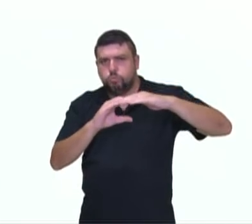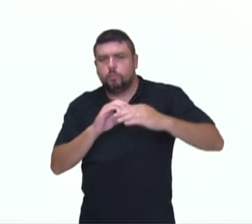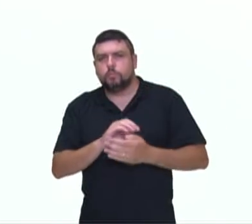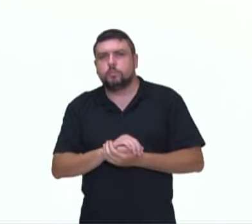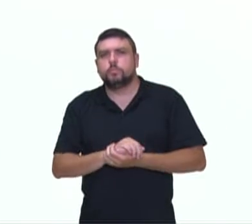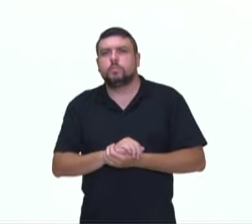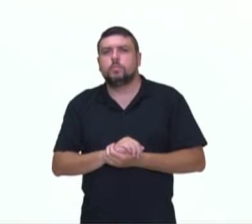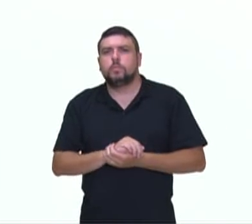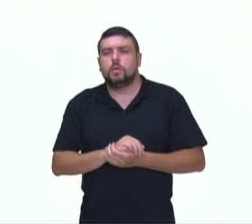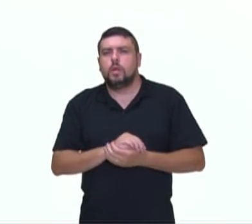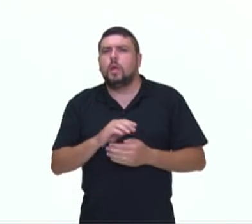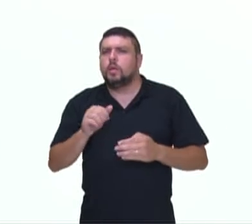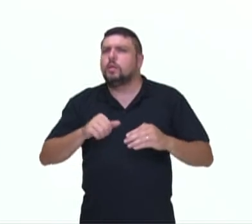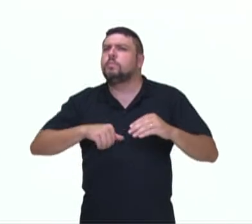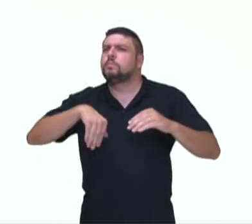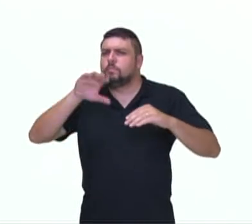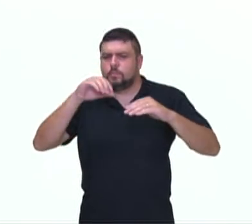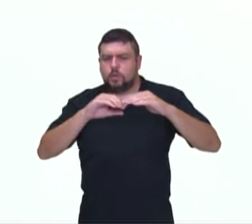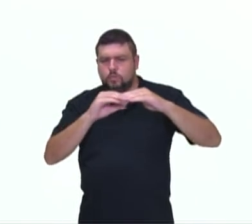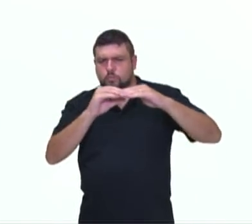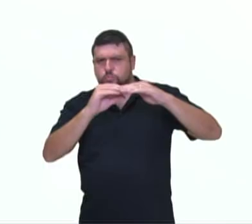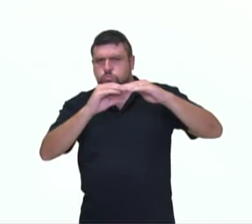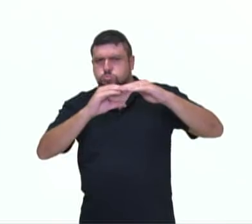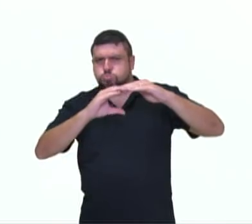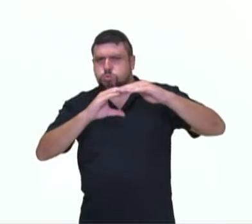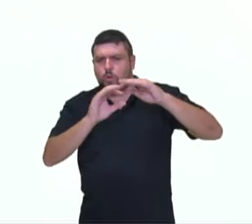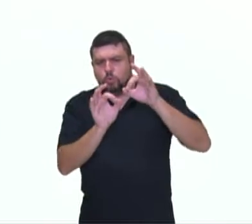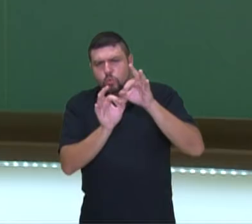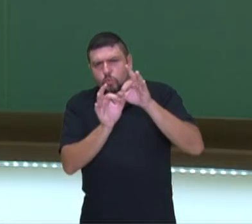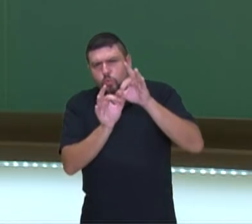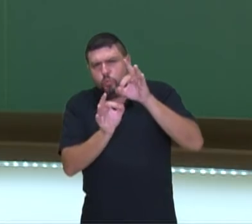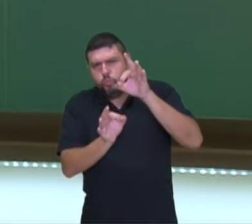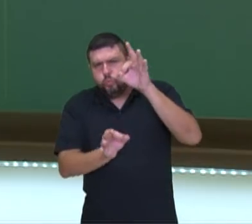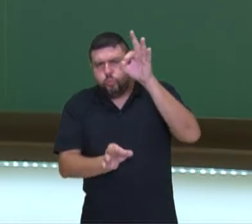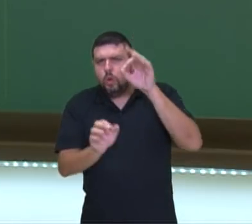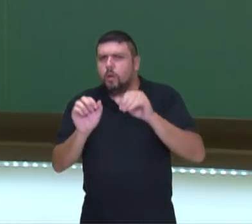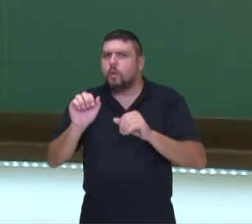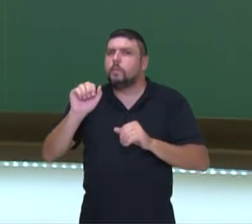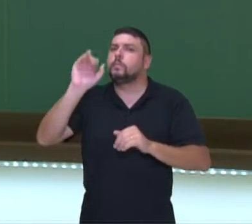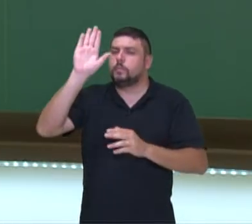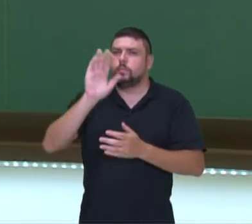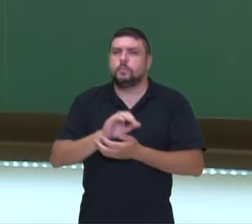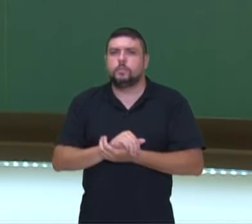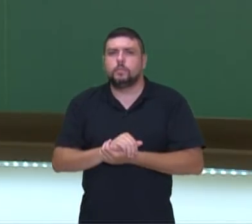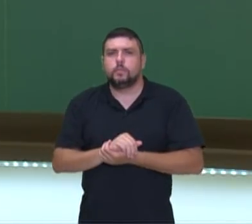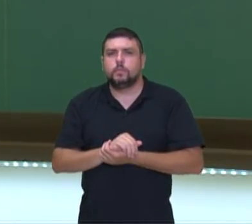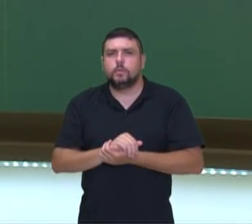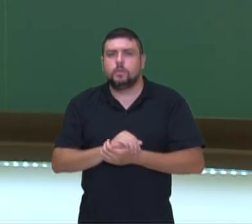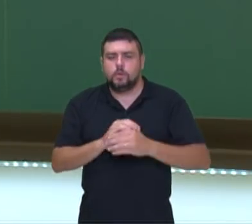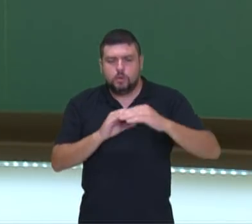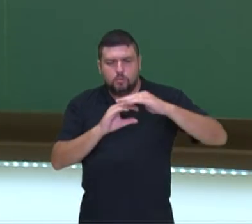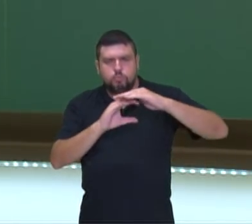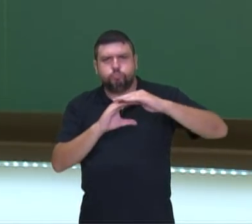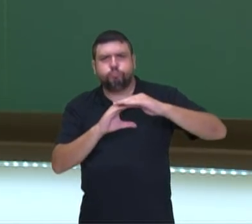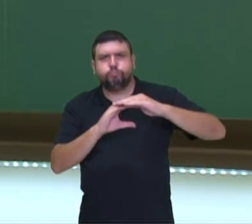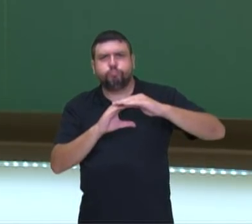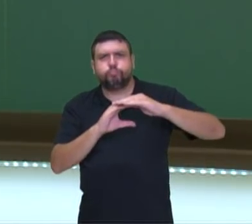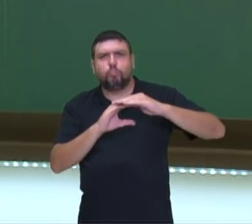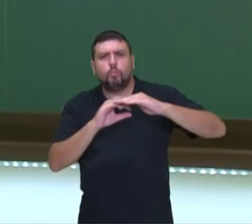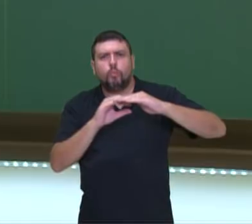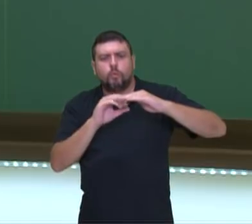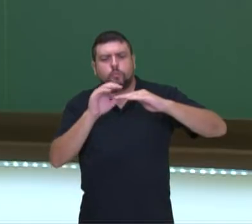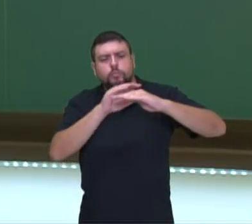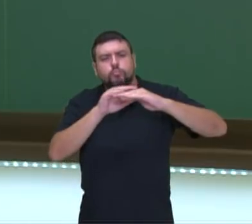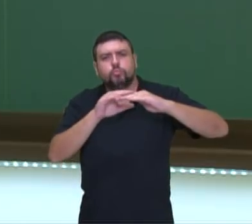mais extensa, ou seja, em quilômetros, ela é mais extensa. E a intermediária inicia abaixo